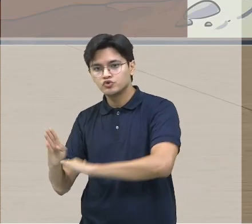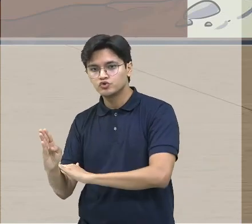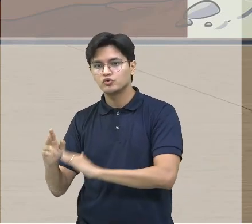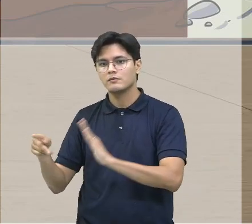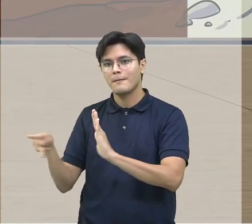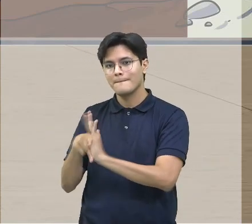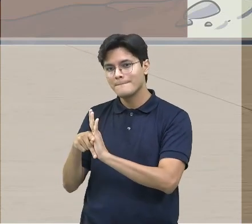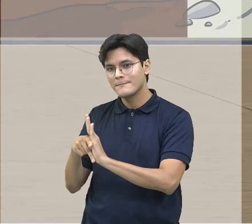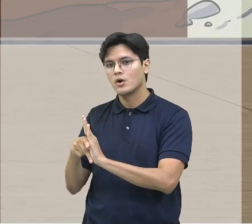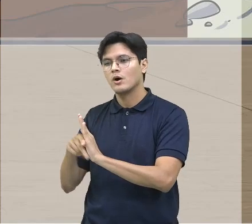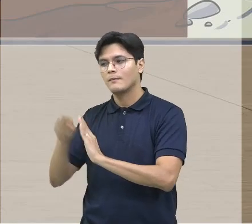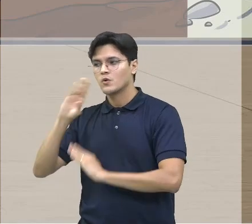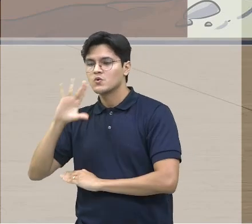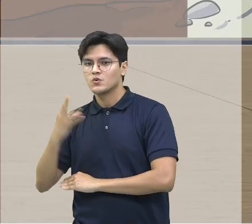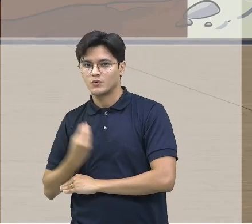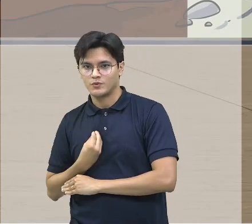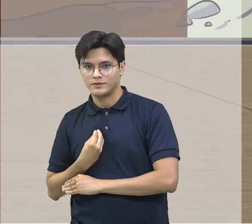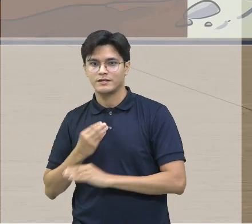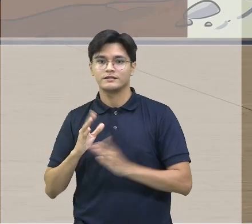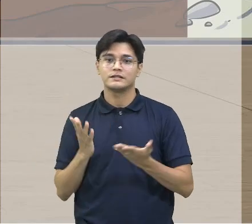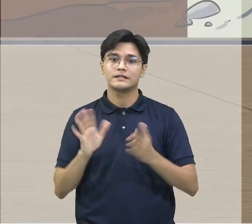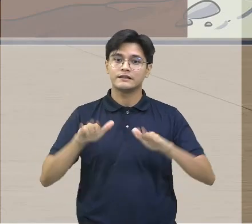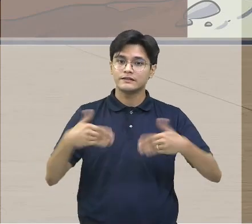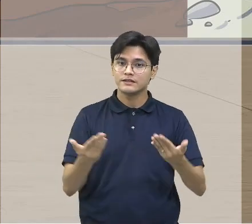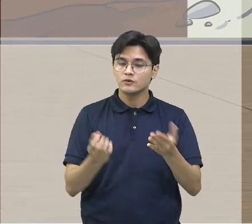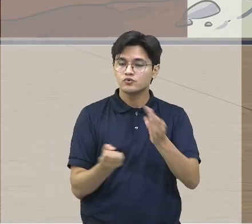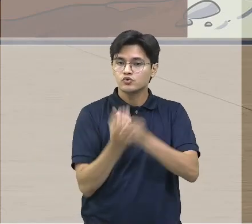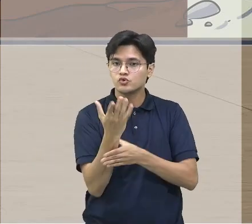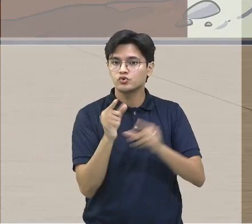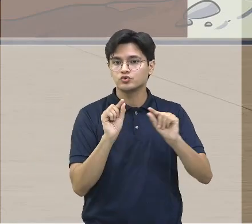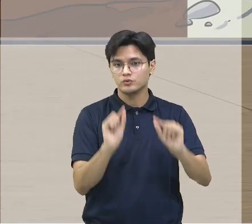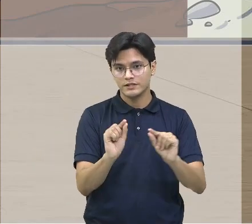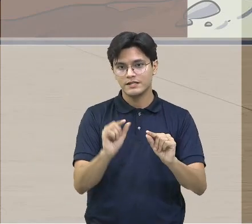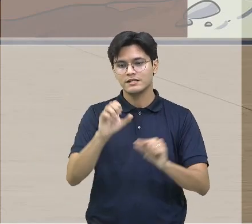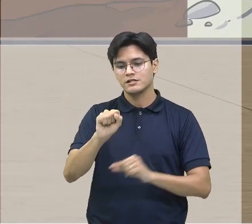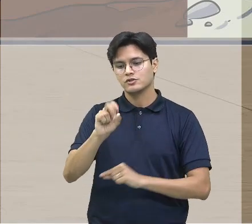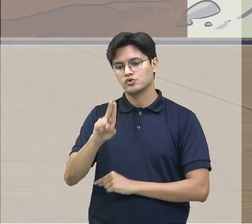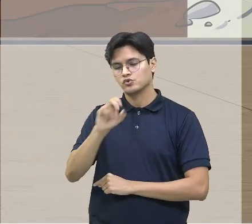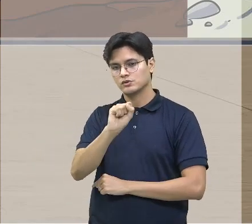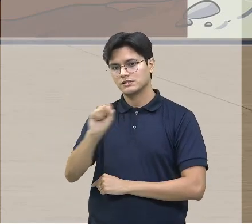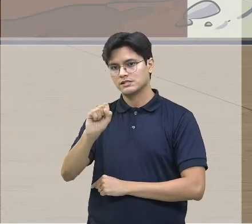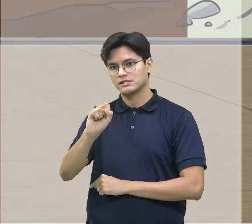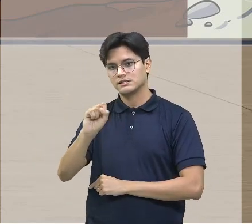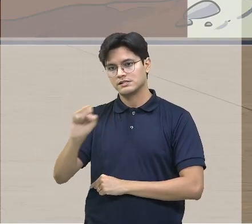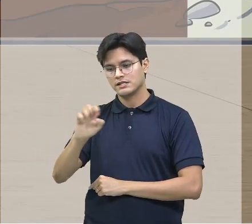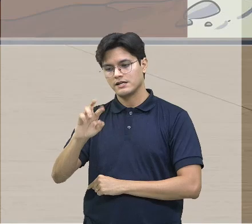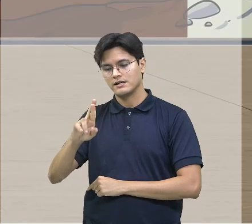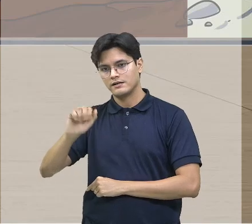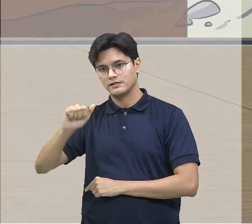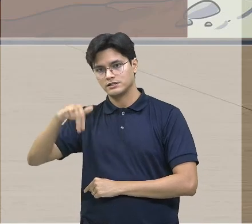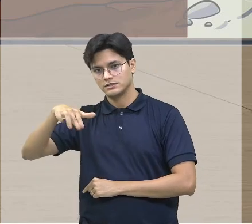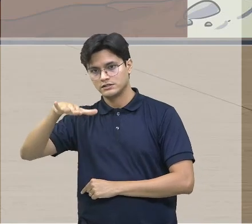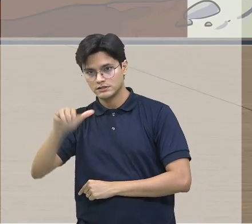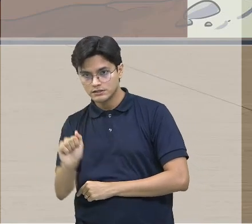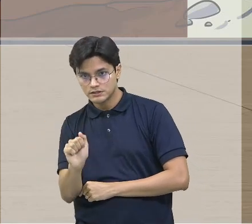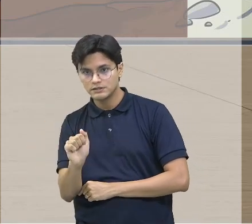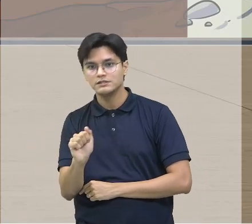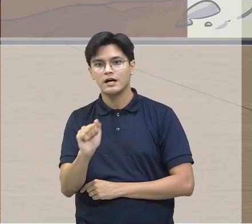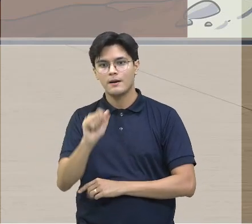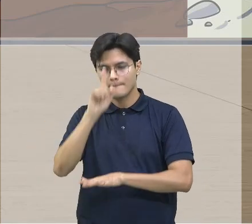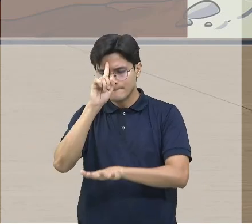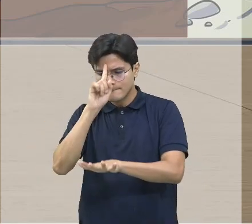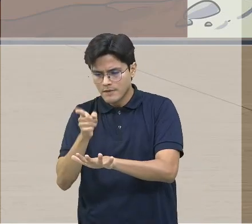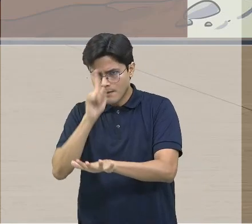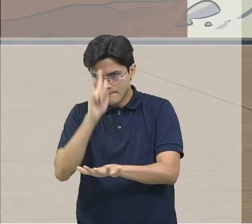suzerania e vassalagem, onde o suzerano é o senhor e o vassalo é aquele servo que está mais abaixo,